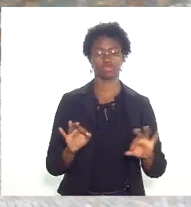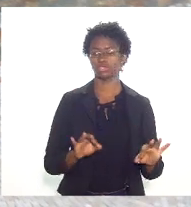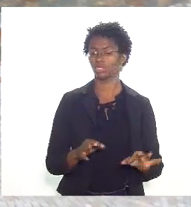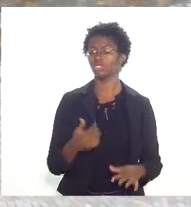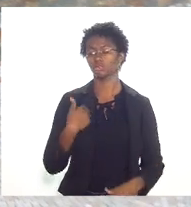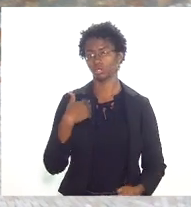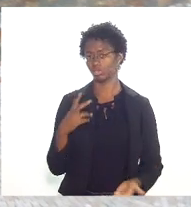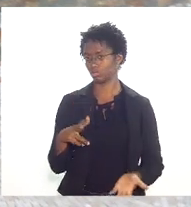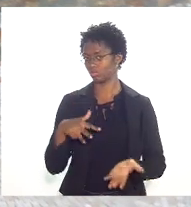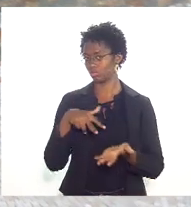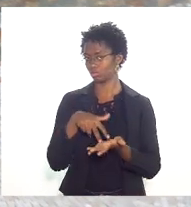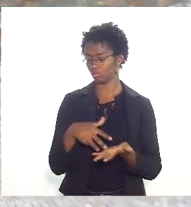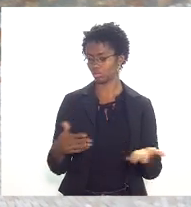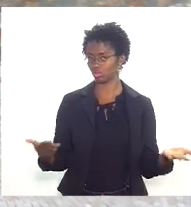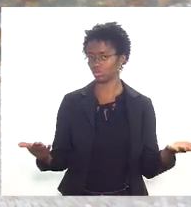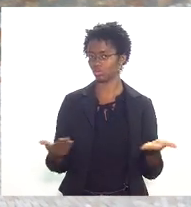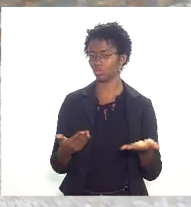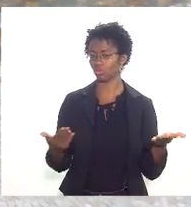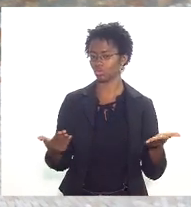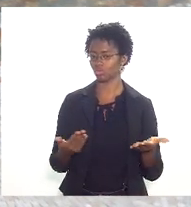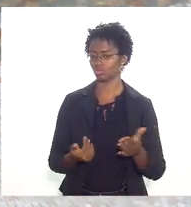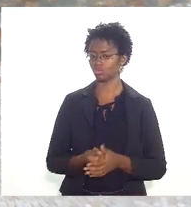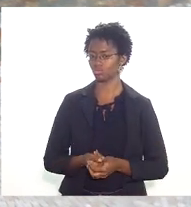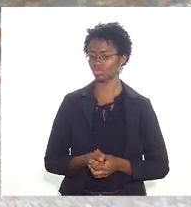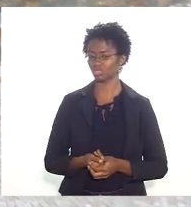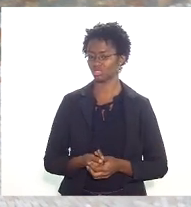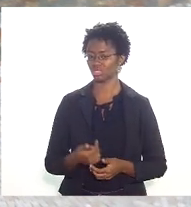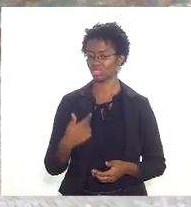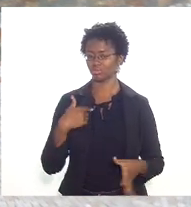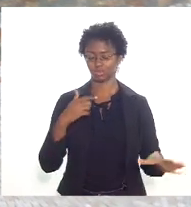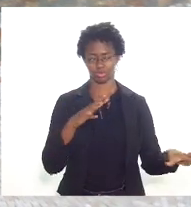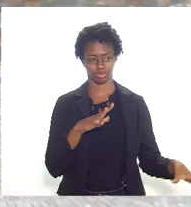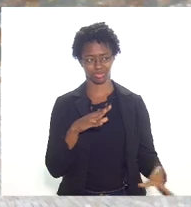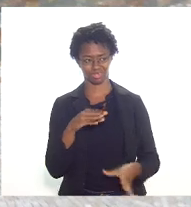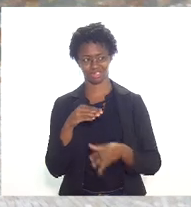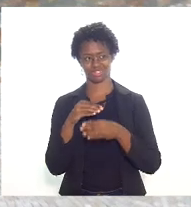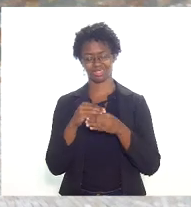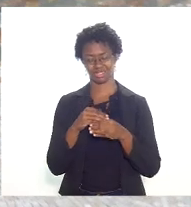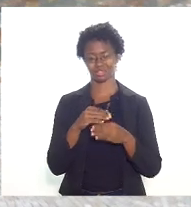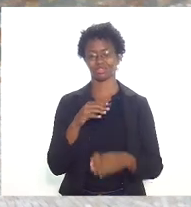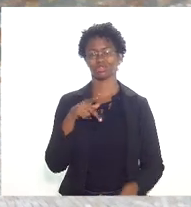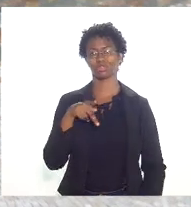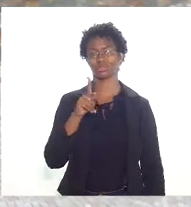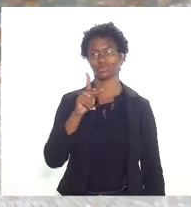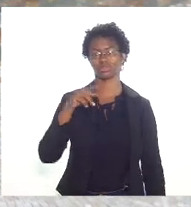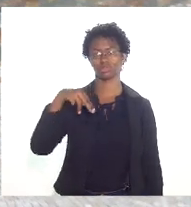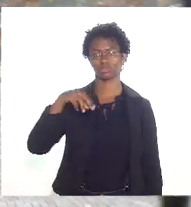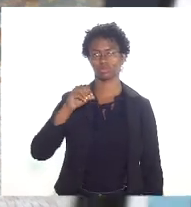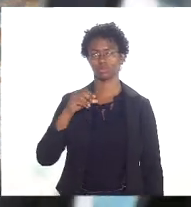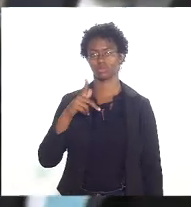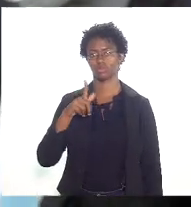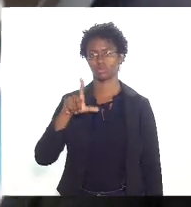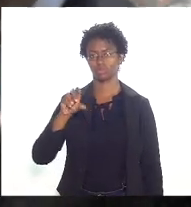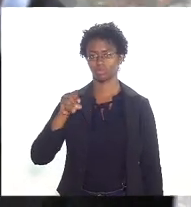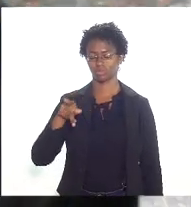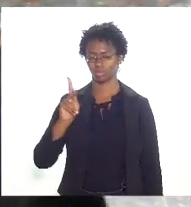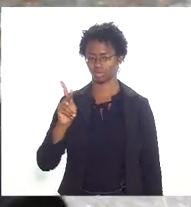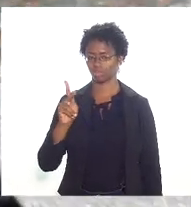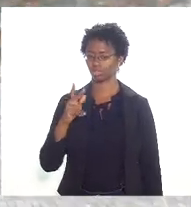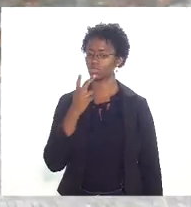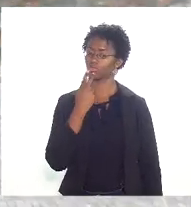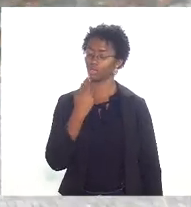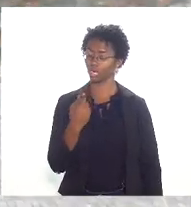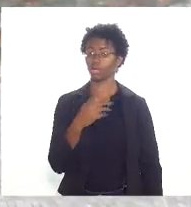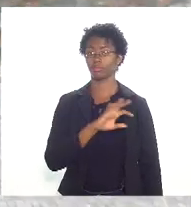e tudo aqui de pegar uma carona lá fora o deputado aqui no bloco do Márcio Gualberto e dizer que a polícia vem sendo